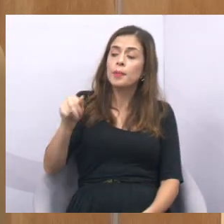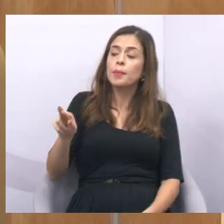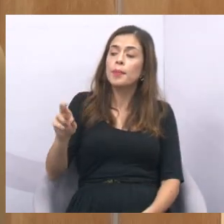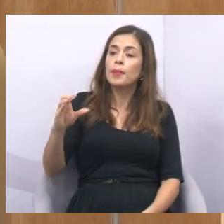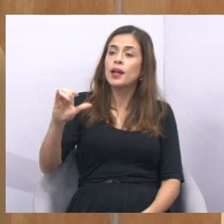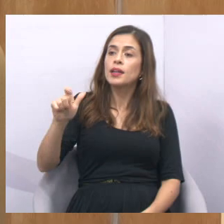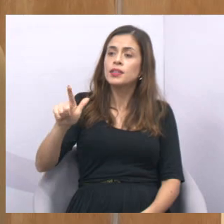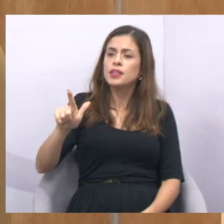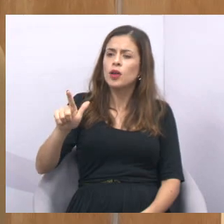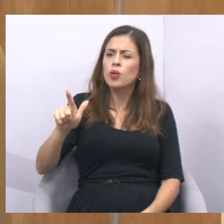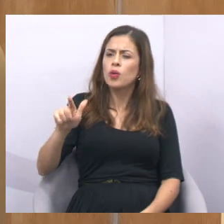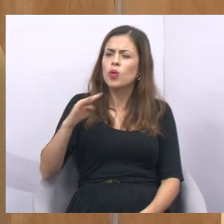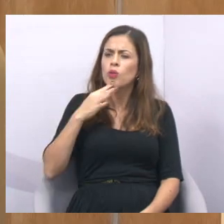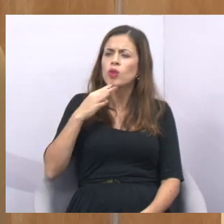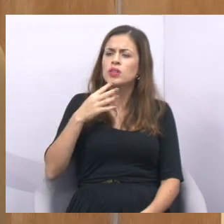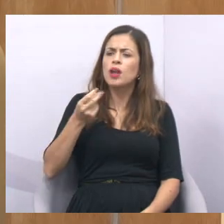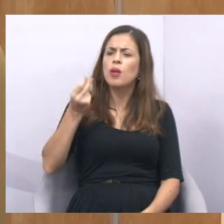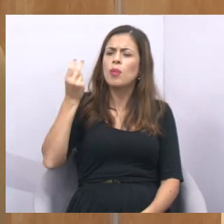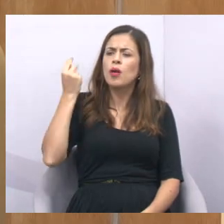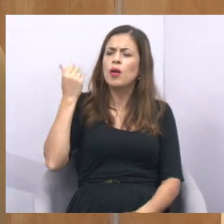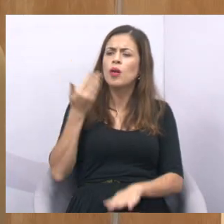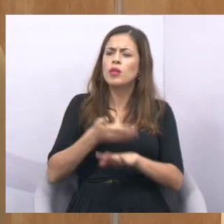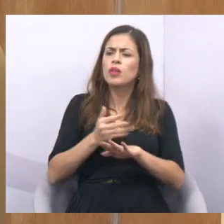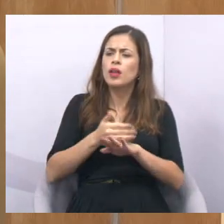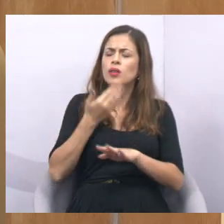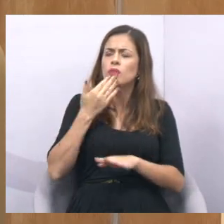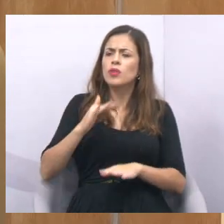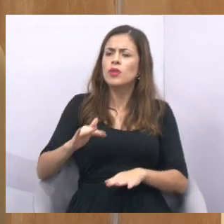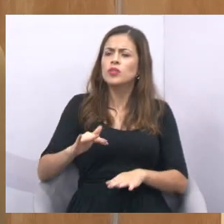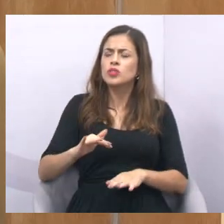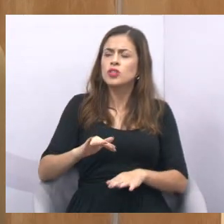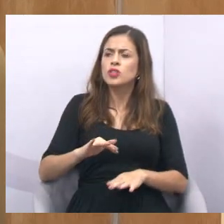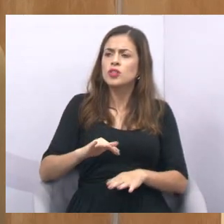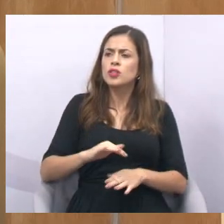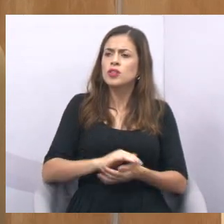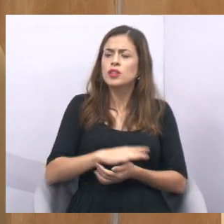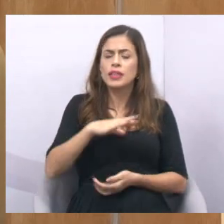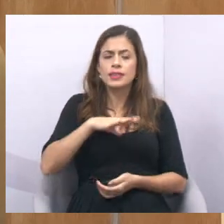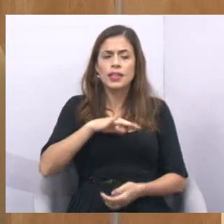eu conheci você desde o tempo que eu era técnico infantil de Jundiaí.